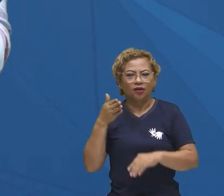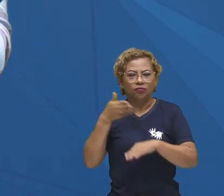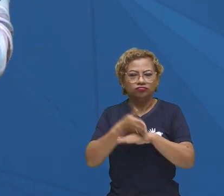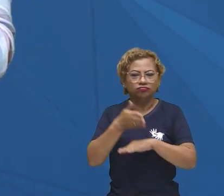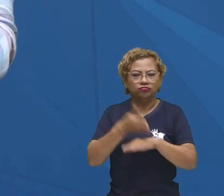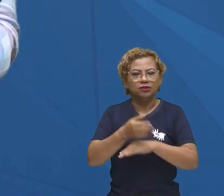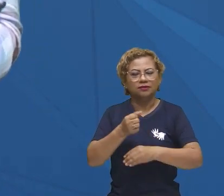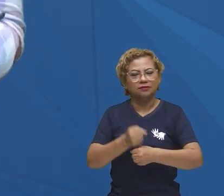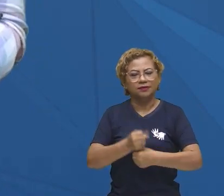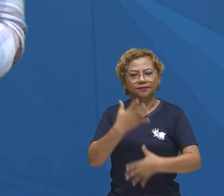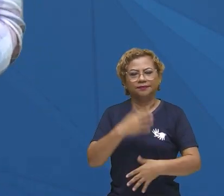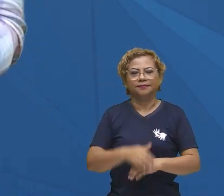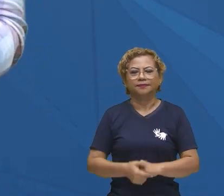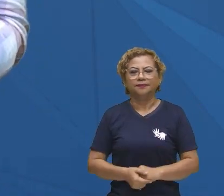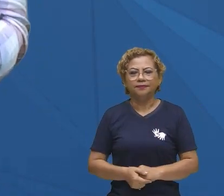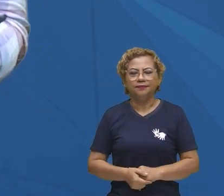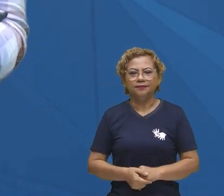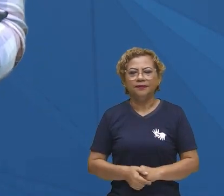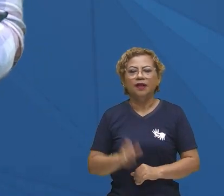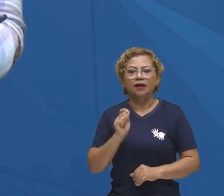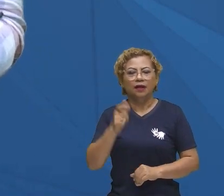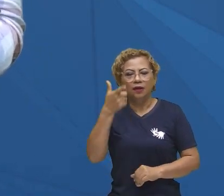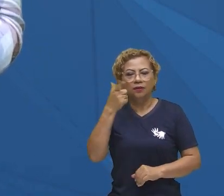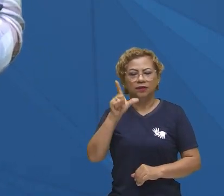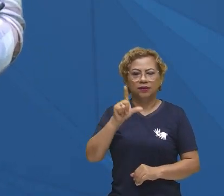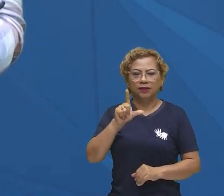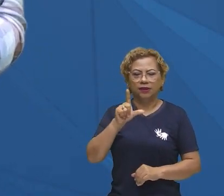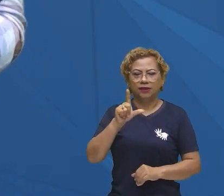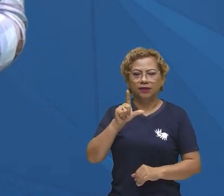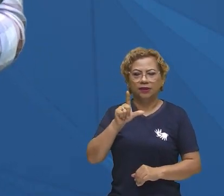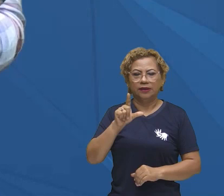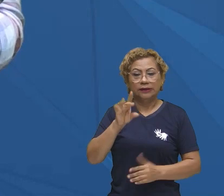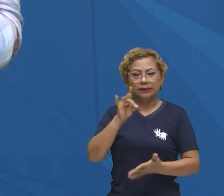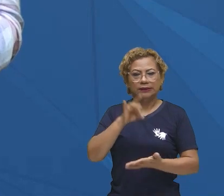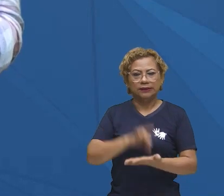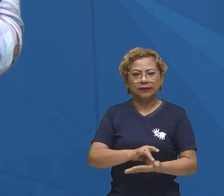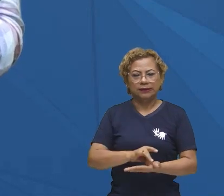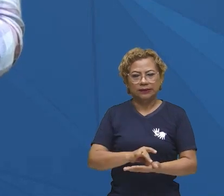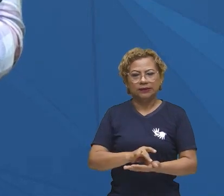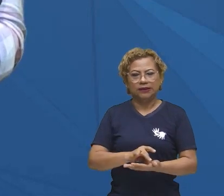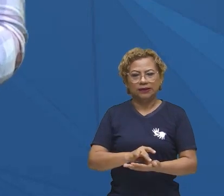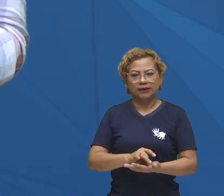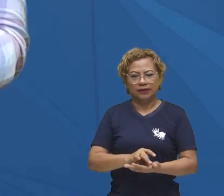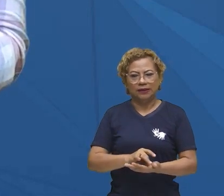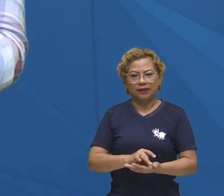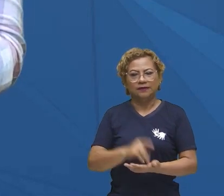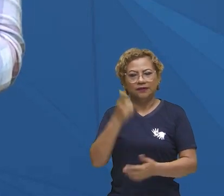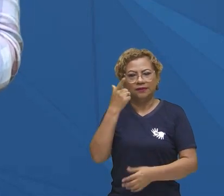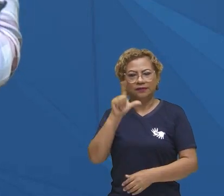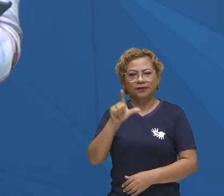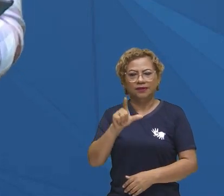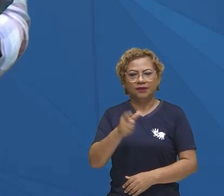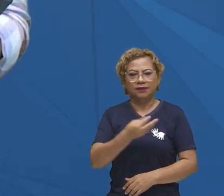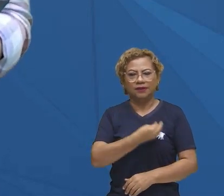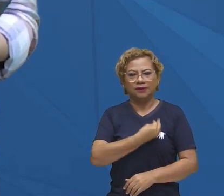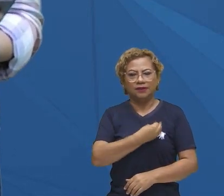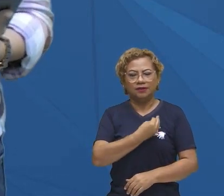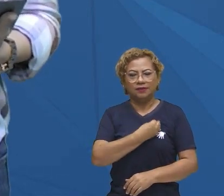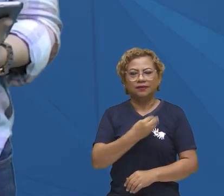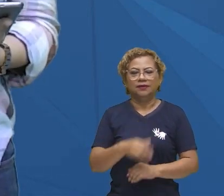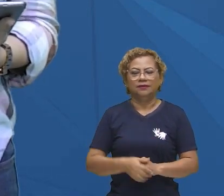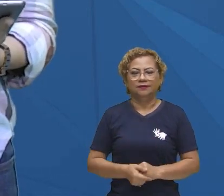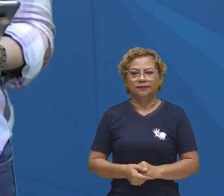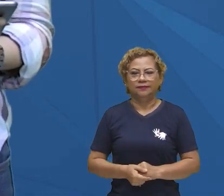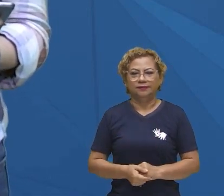pergunta vai ganhar uma vida. E quem não acertou, continua, né, no jogo, vai continuar respondendo. E qual